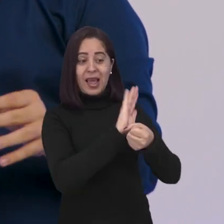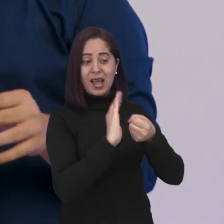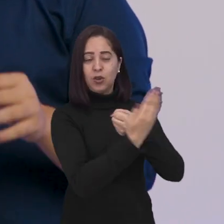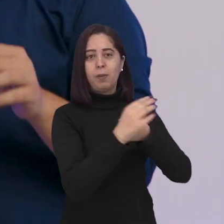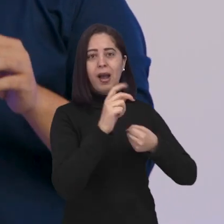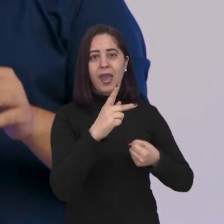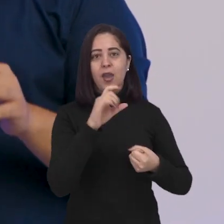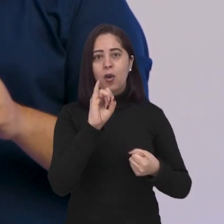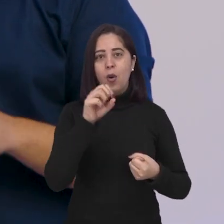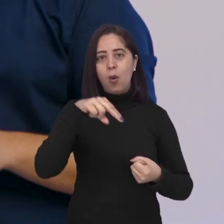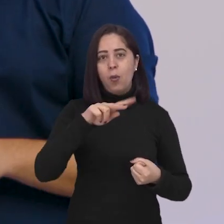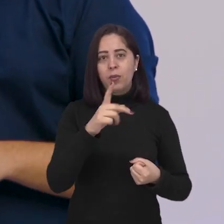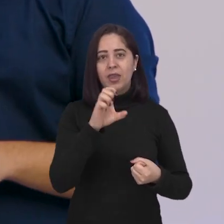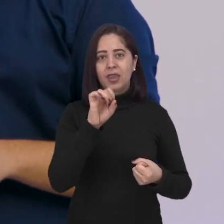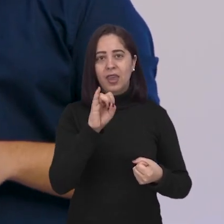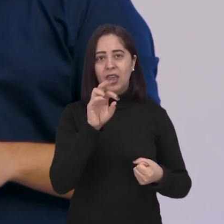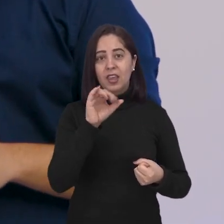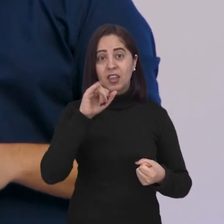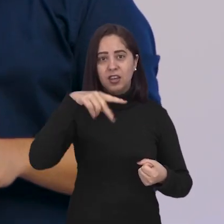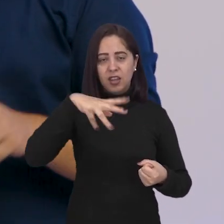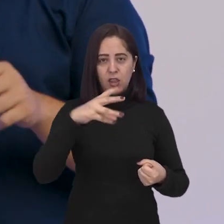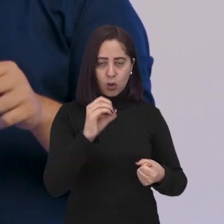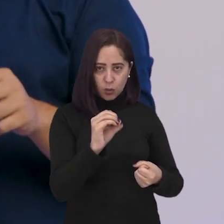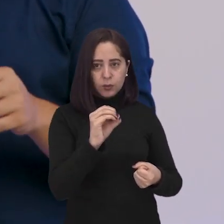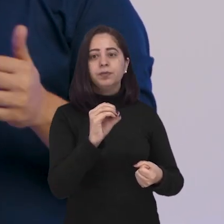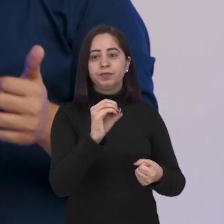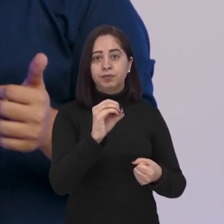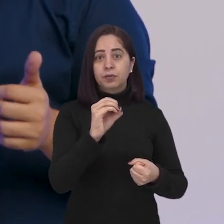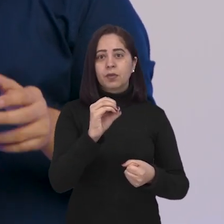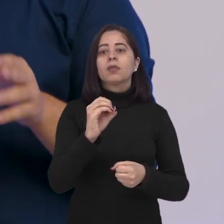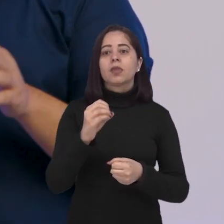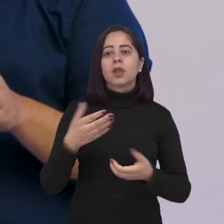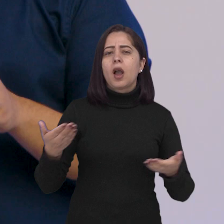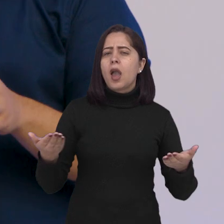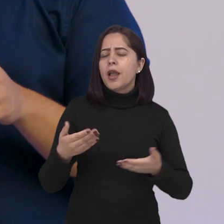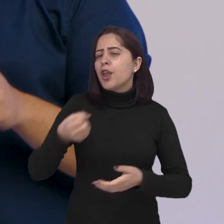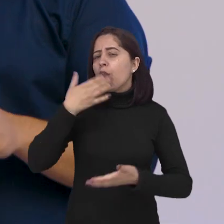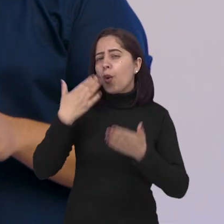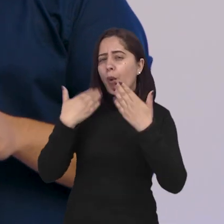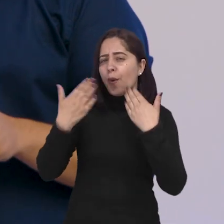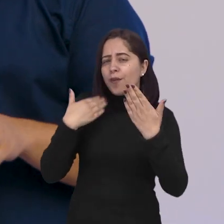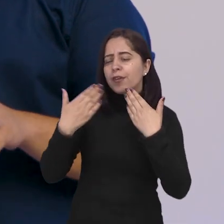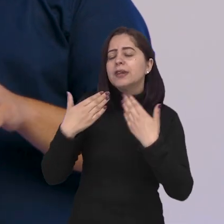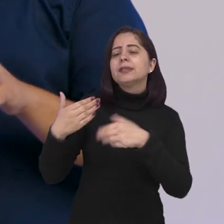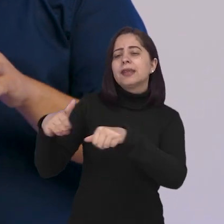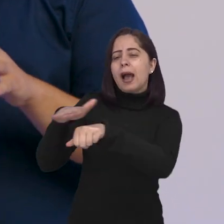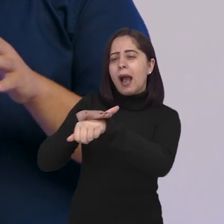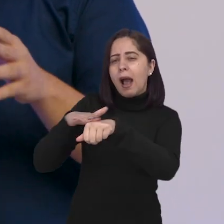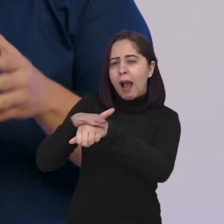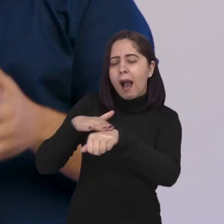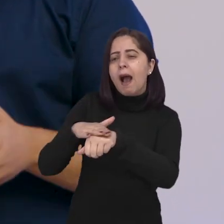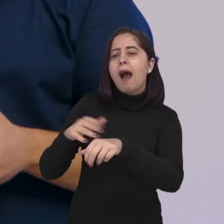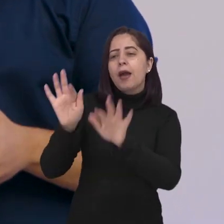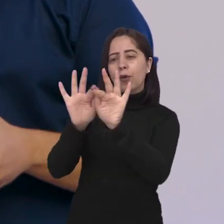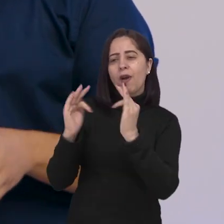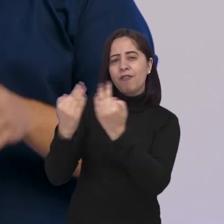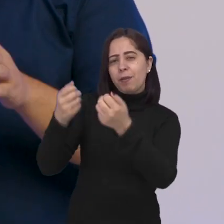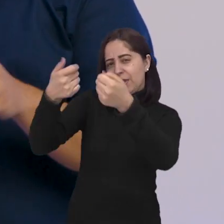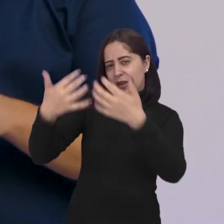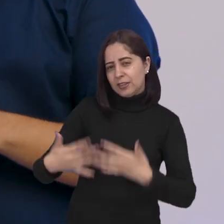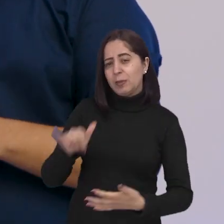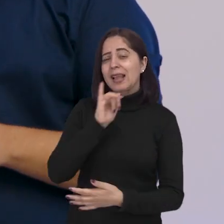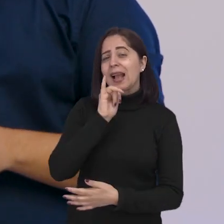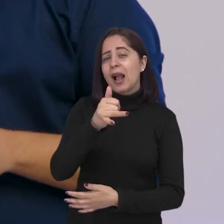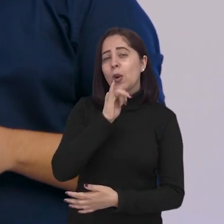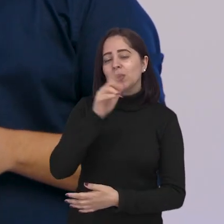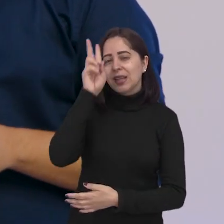no residencial Pinheirinho dos Palmares 2. A repórter Luísa Minas e o cinegrafista Helder Soares conversaram com a família do Wilson e